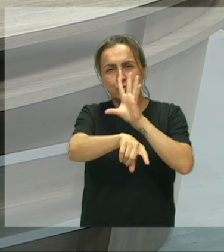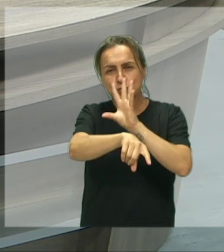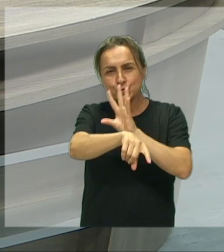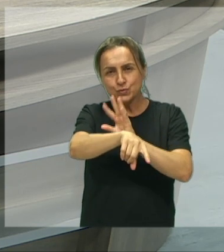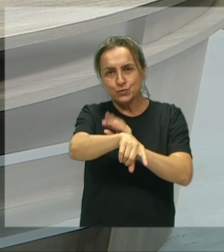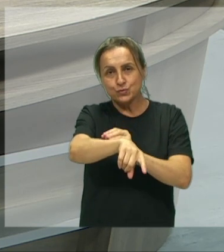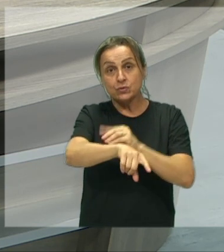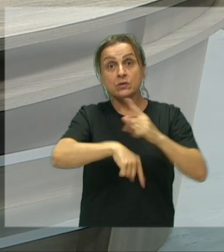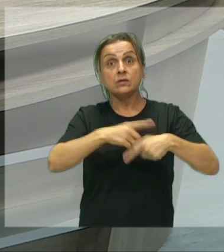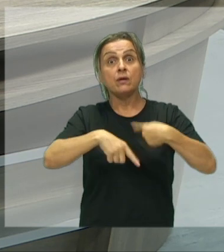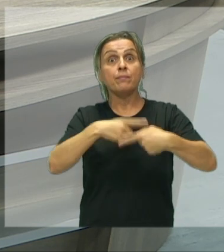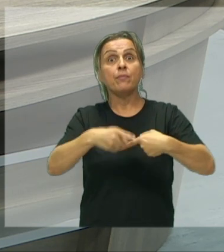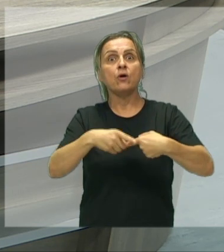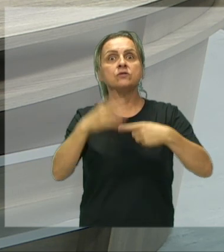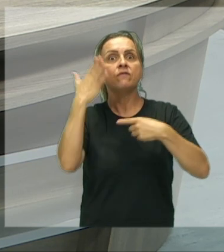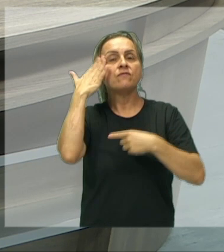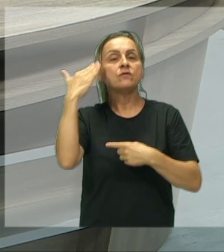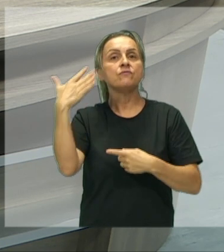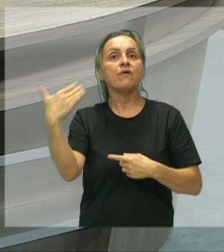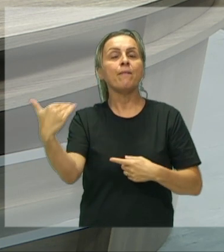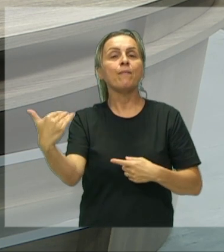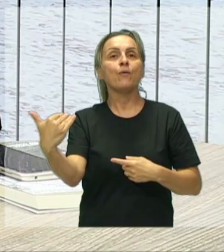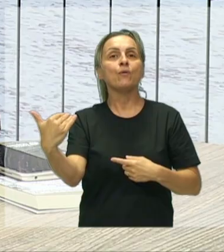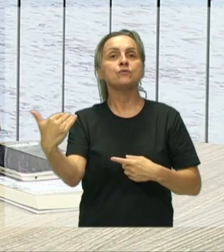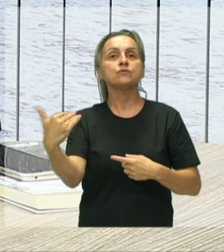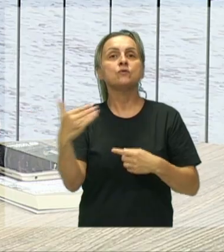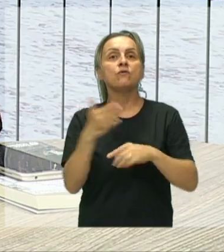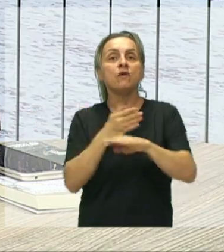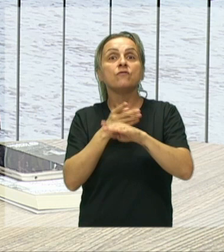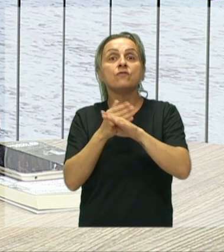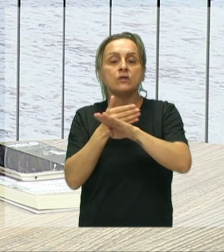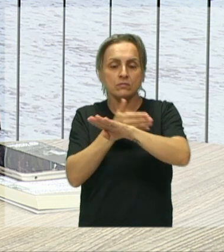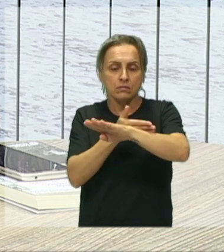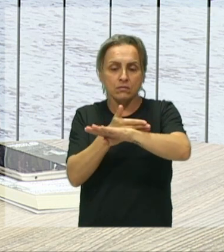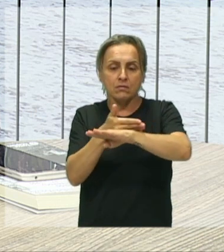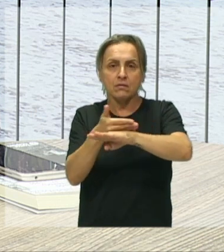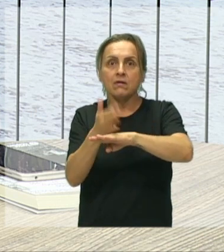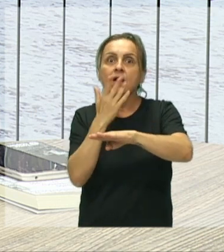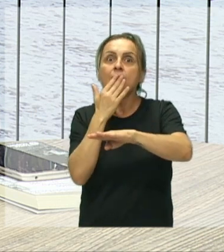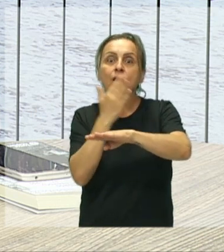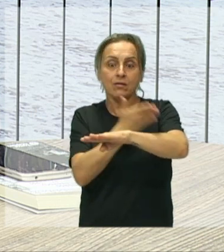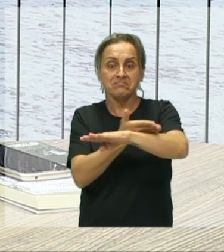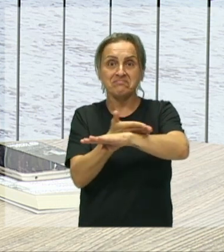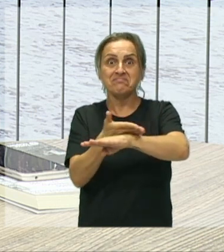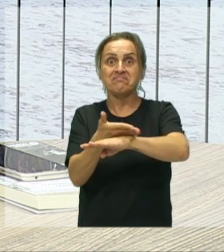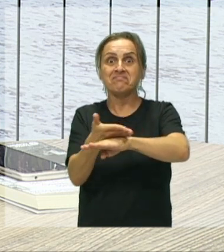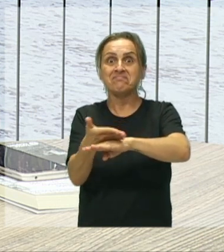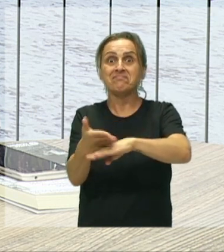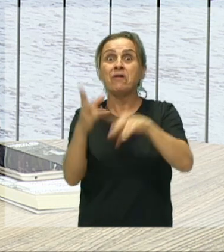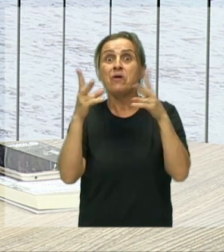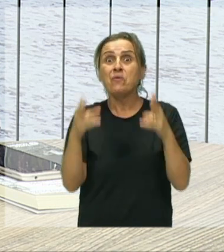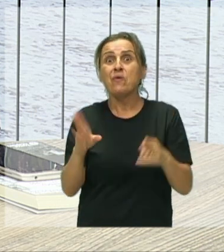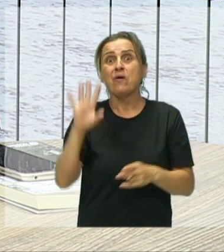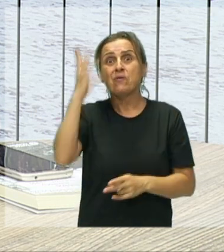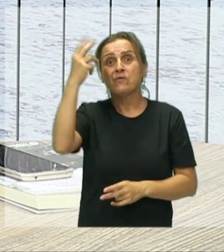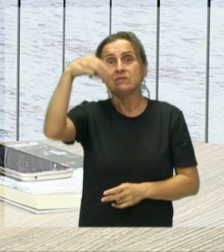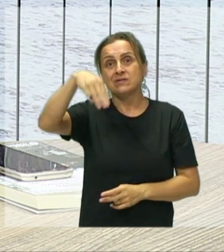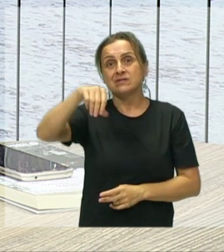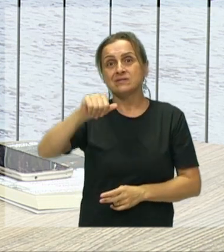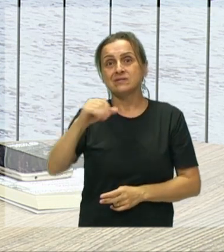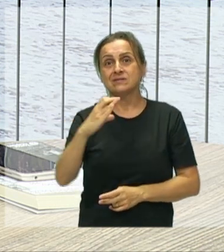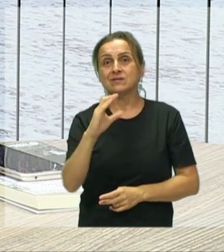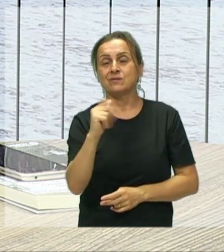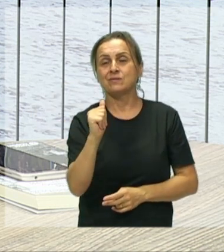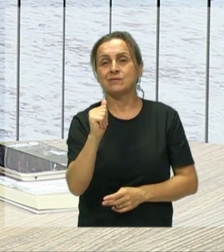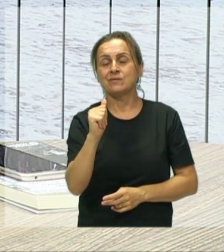ascendendo socialmente, ele vai embranquecendo. Assim como aconteceu com Machado de Assis, assim como aconteceu